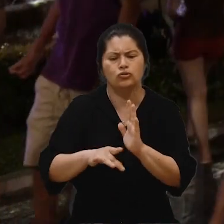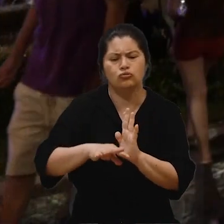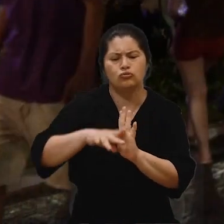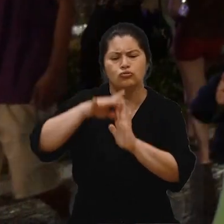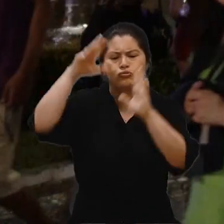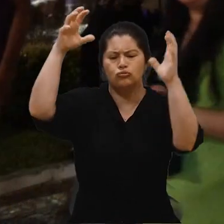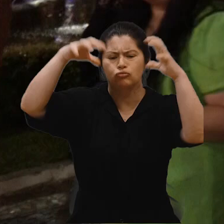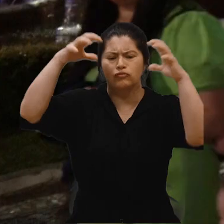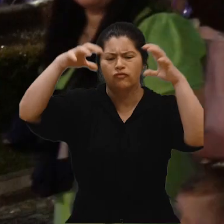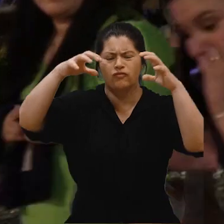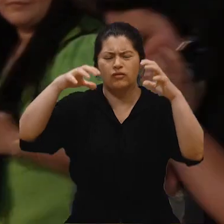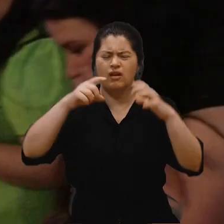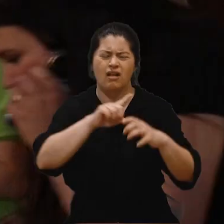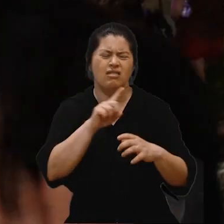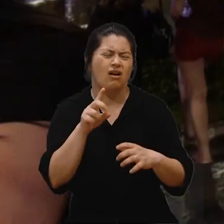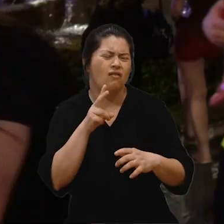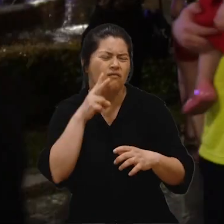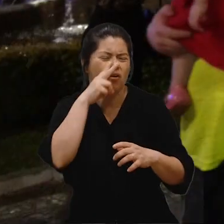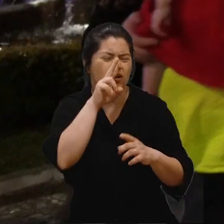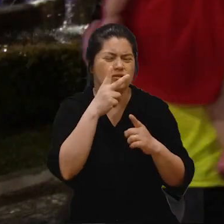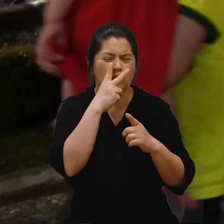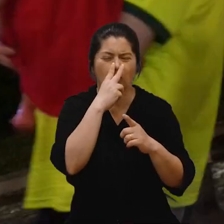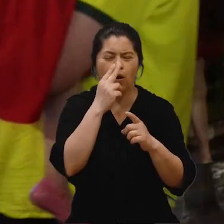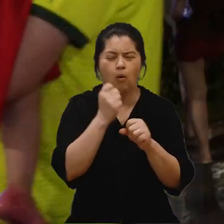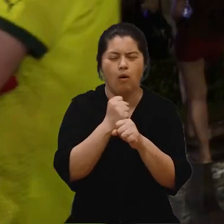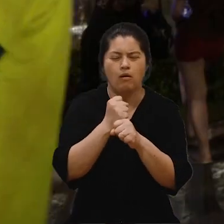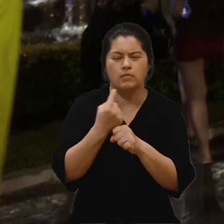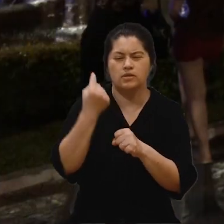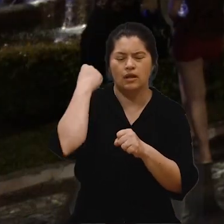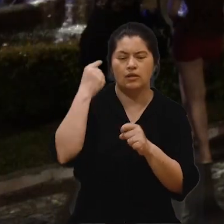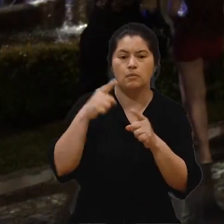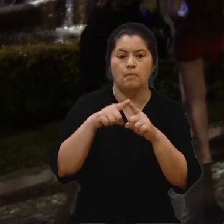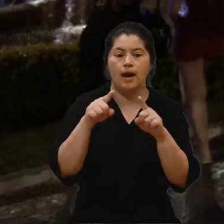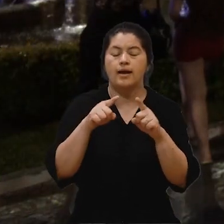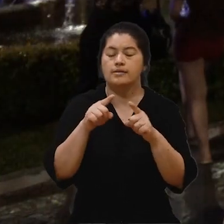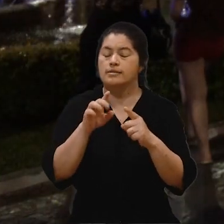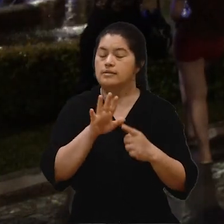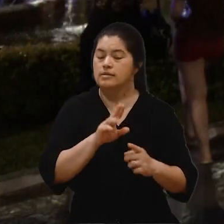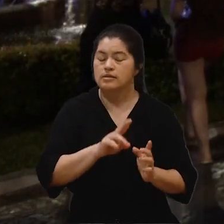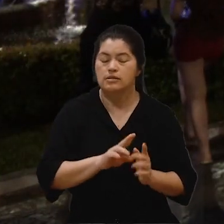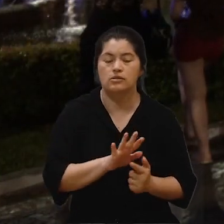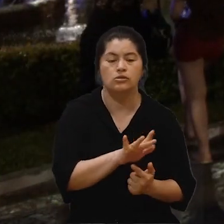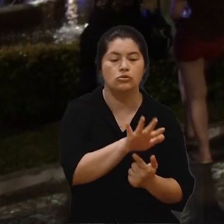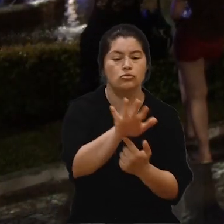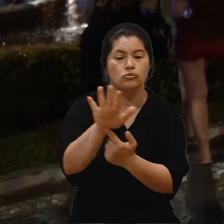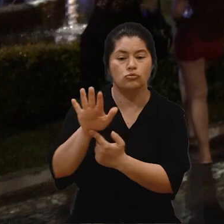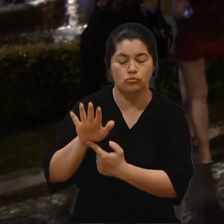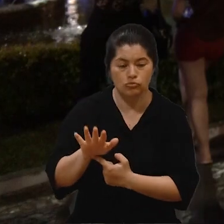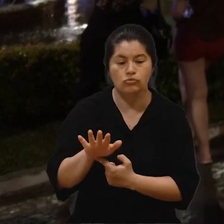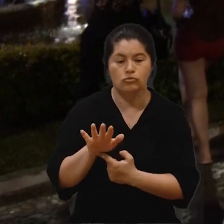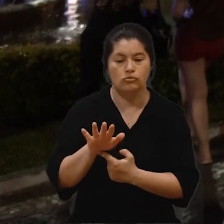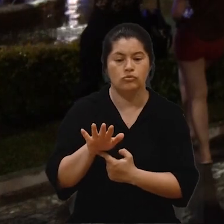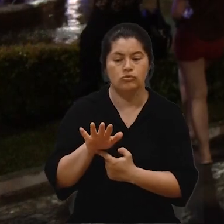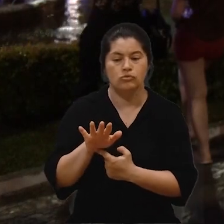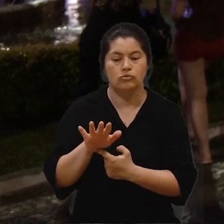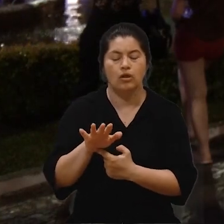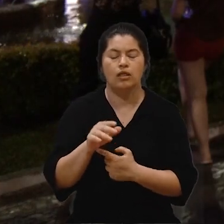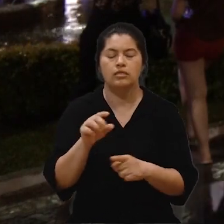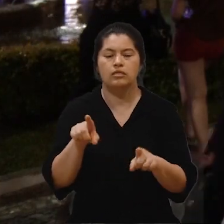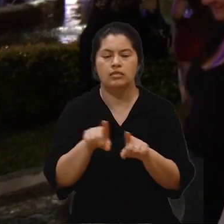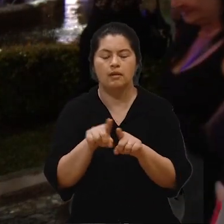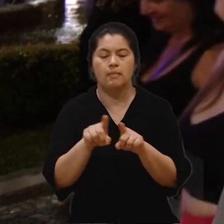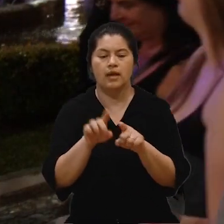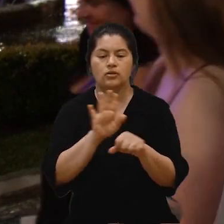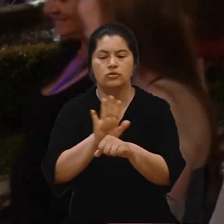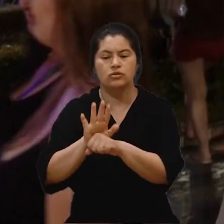o ano passado, mas mesmo assim estivemos à frente e atento a todas as demandas da comunidade, bem como na Comissão Municipal de